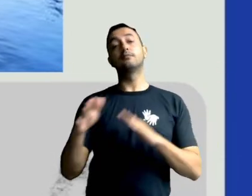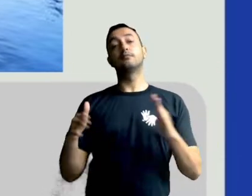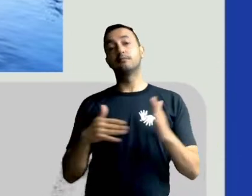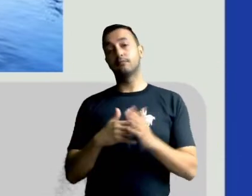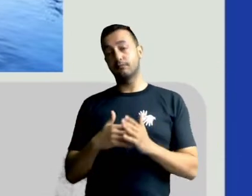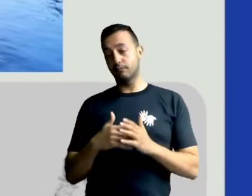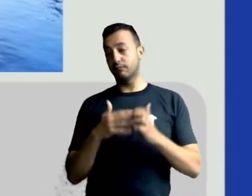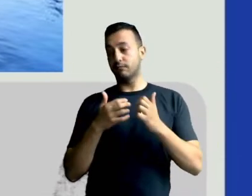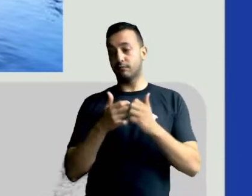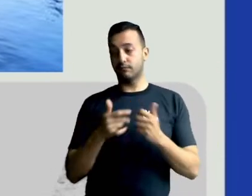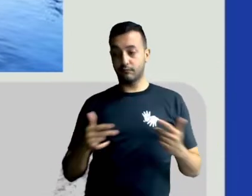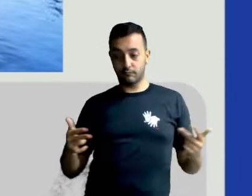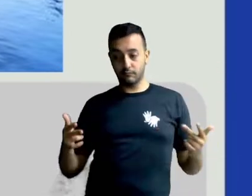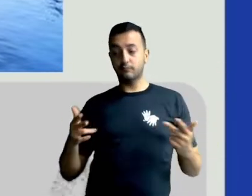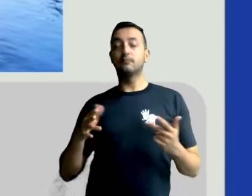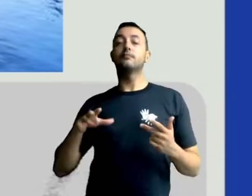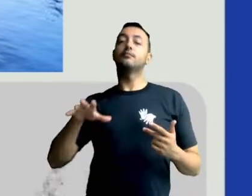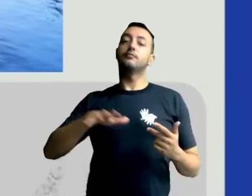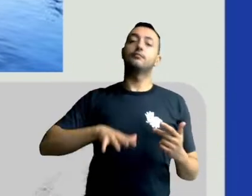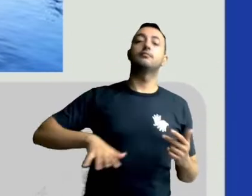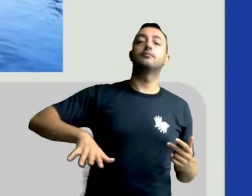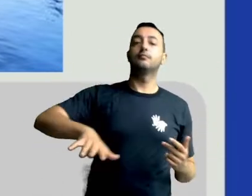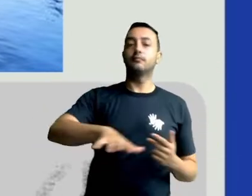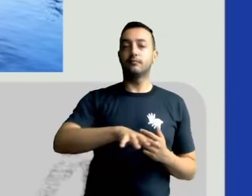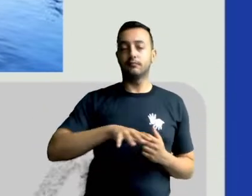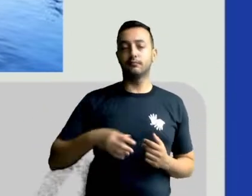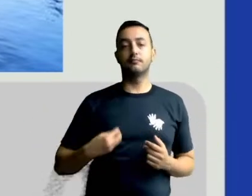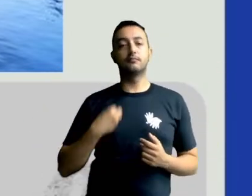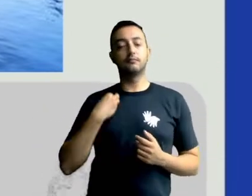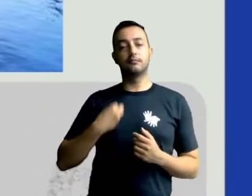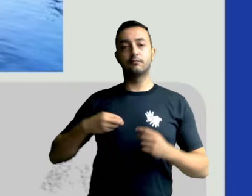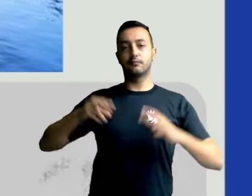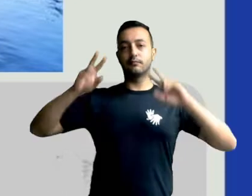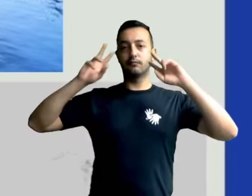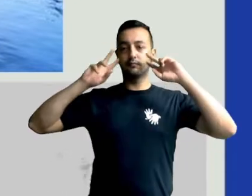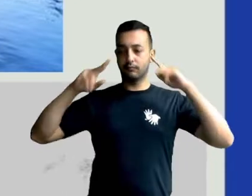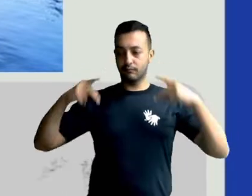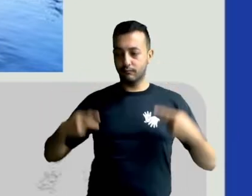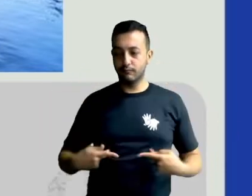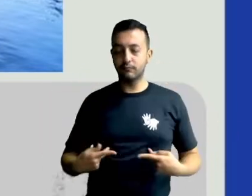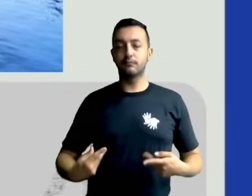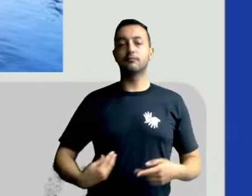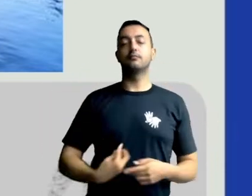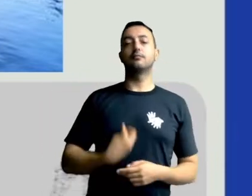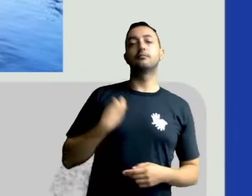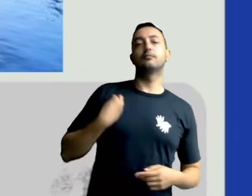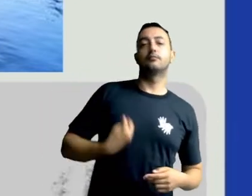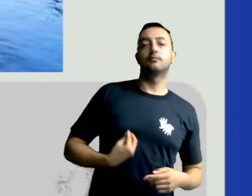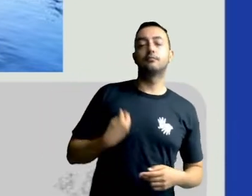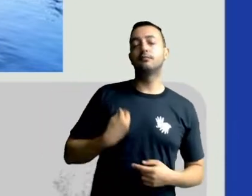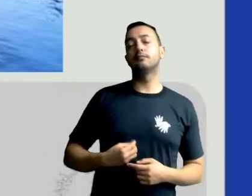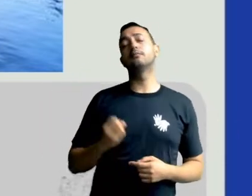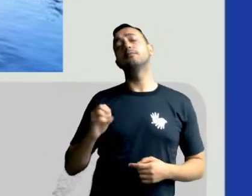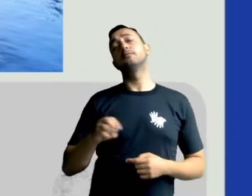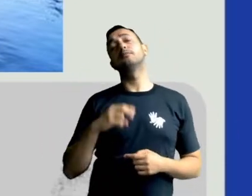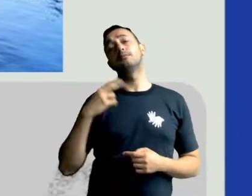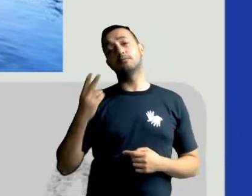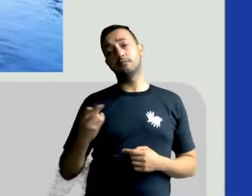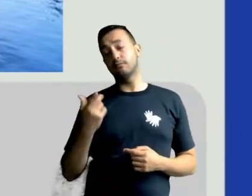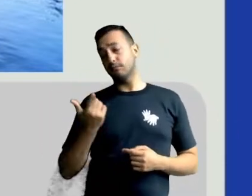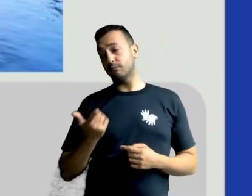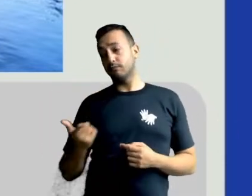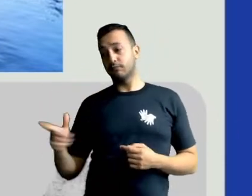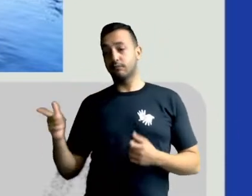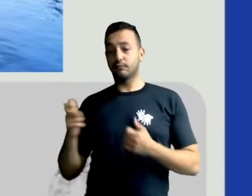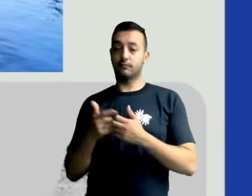é tudo o que faz parte do meio em que vive o ser humano, os seres vivos e ou